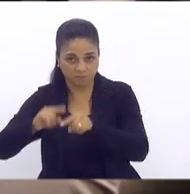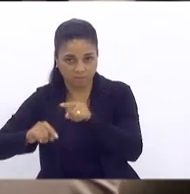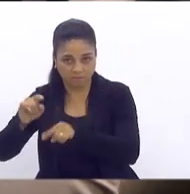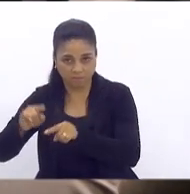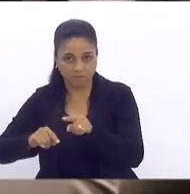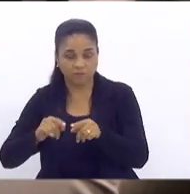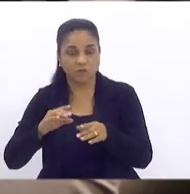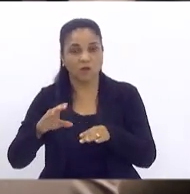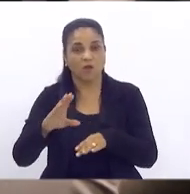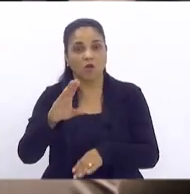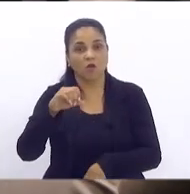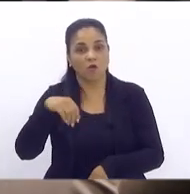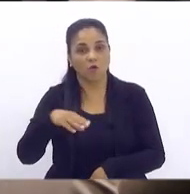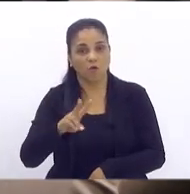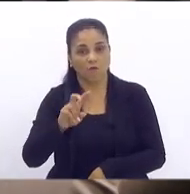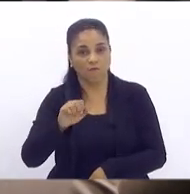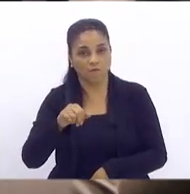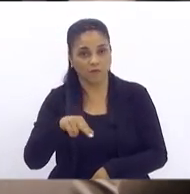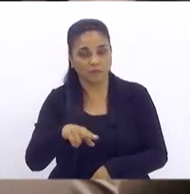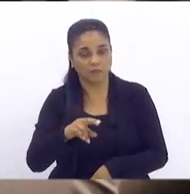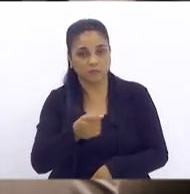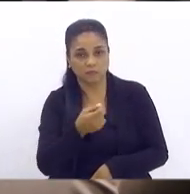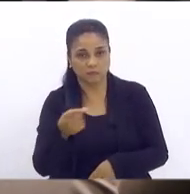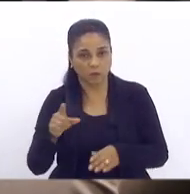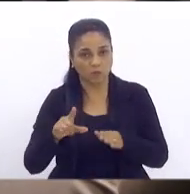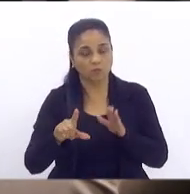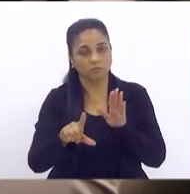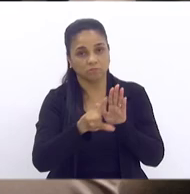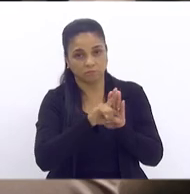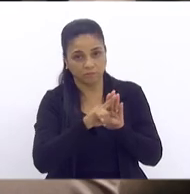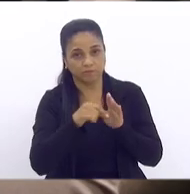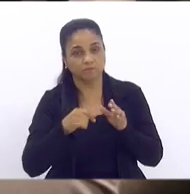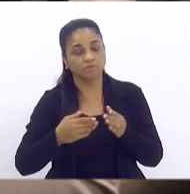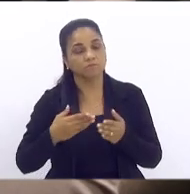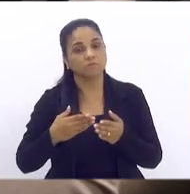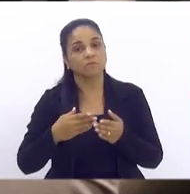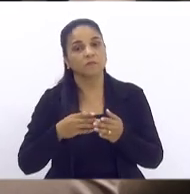entrará efetivamente em vigor em 26 de julho de